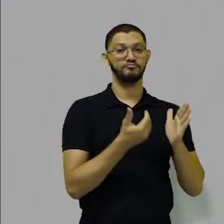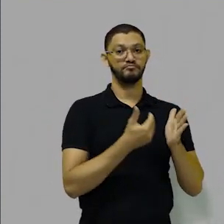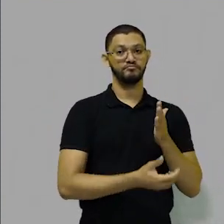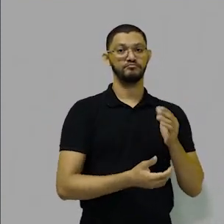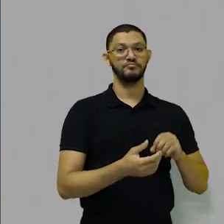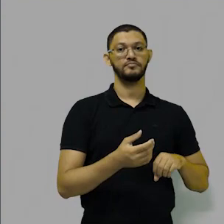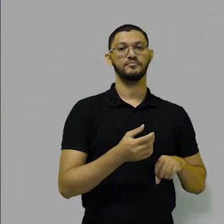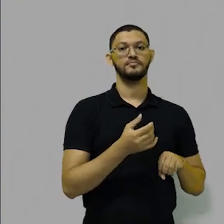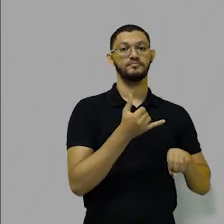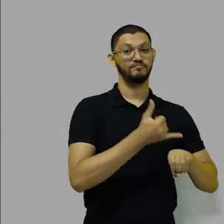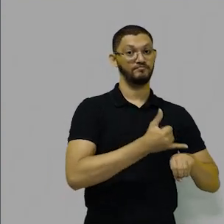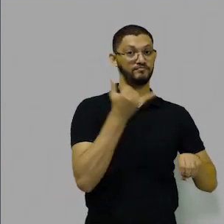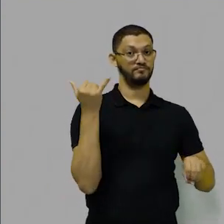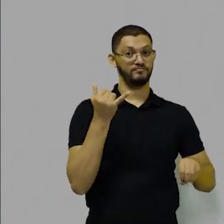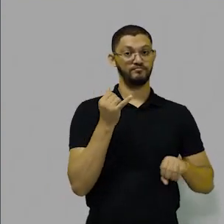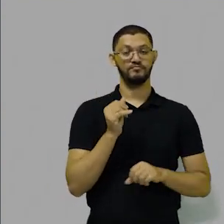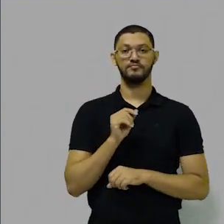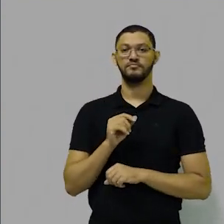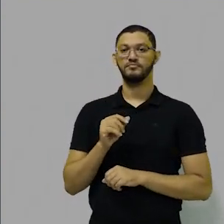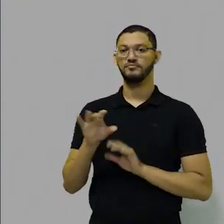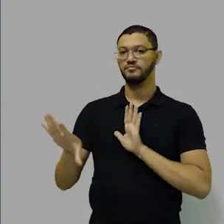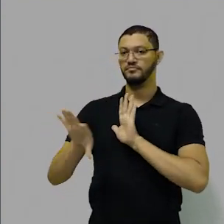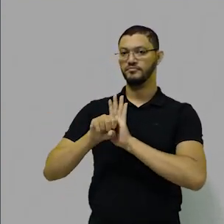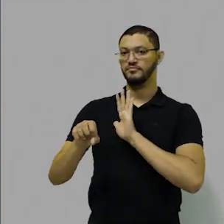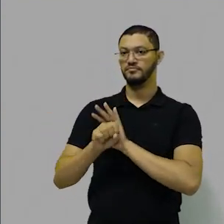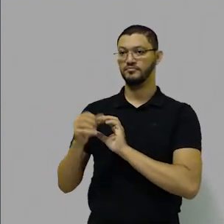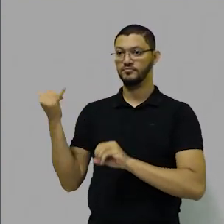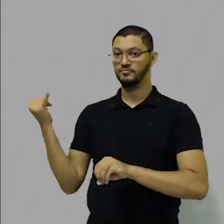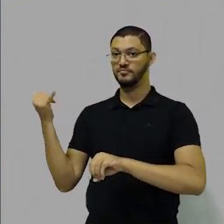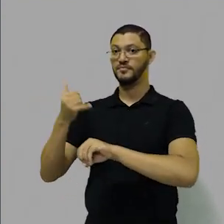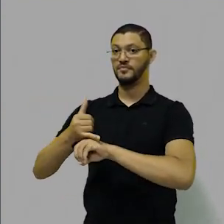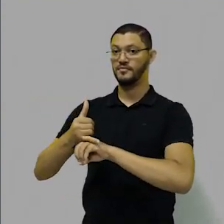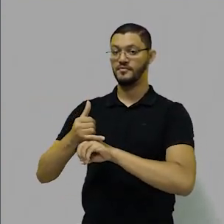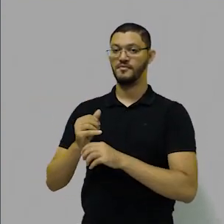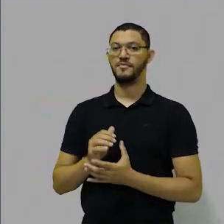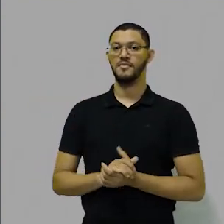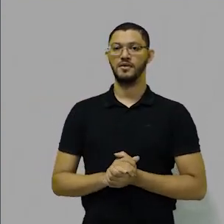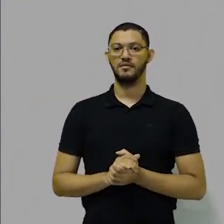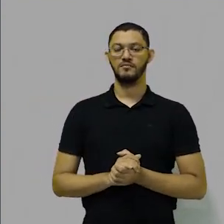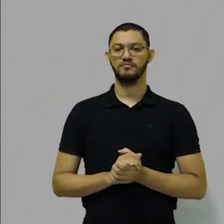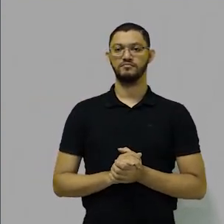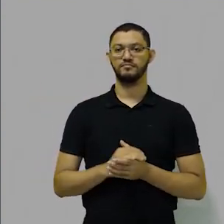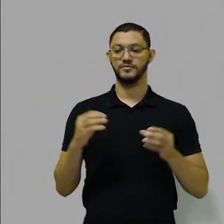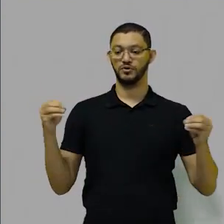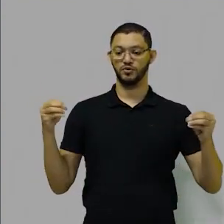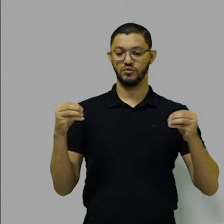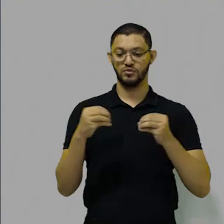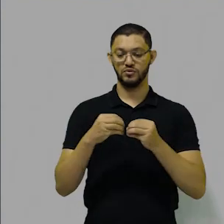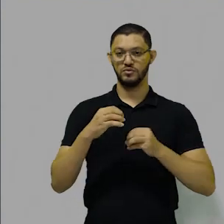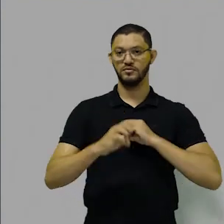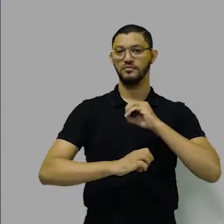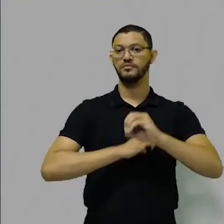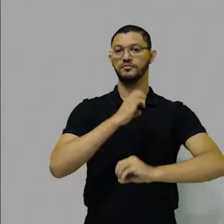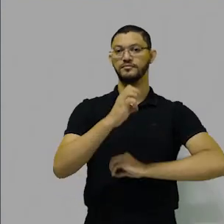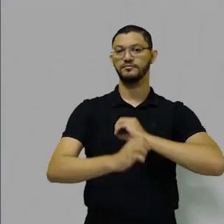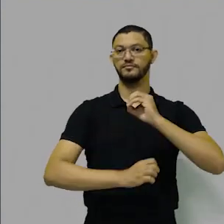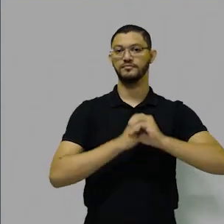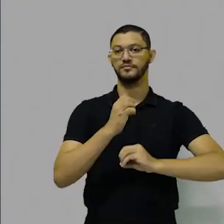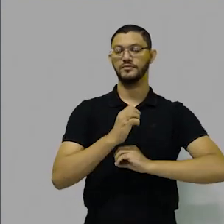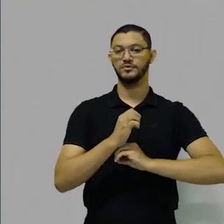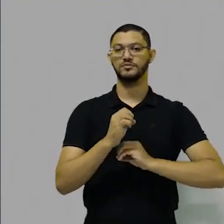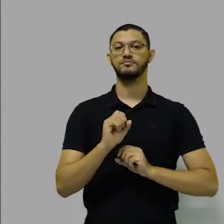cátion, quem ganhou se torna um ânion, e pela atração eletrostática vai